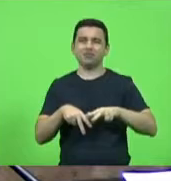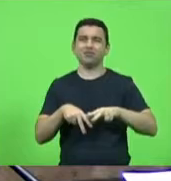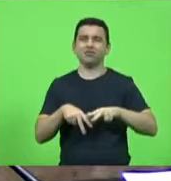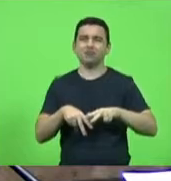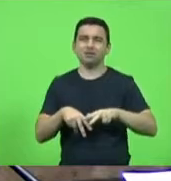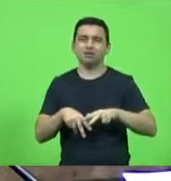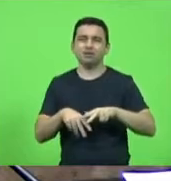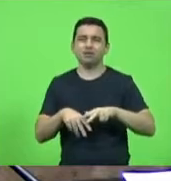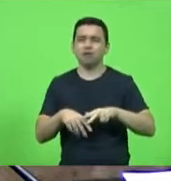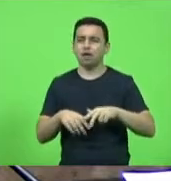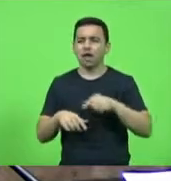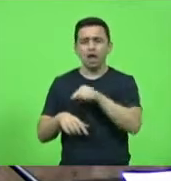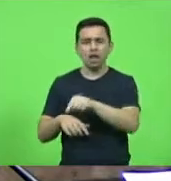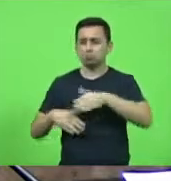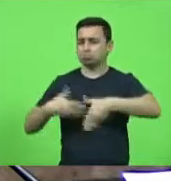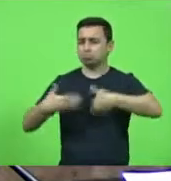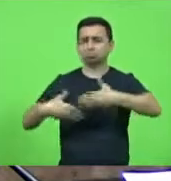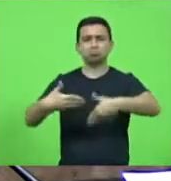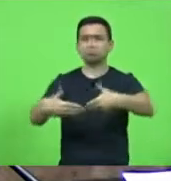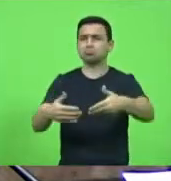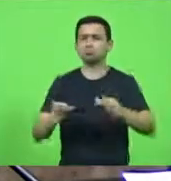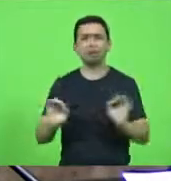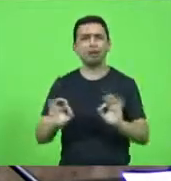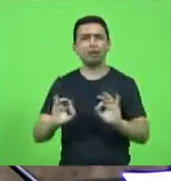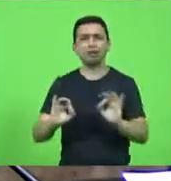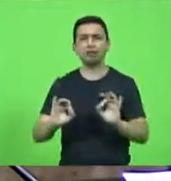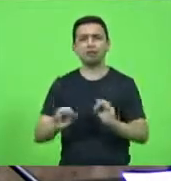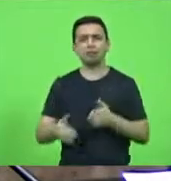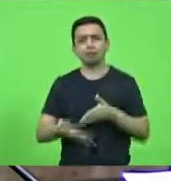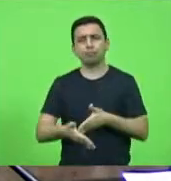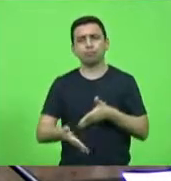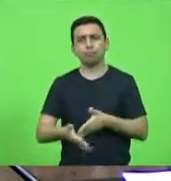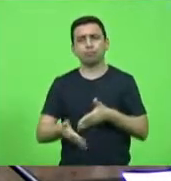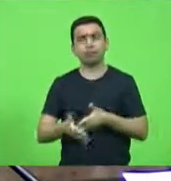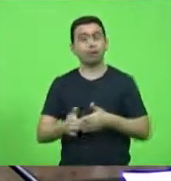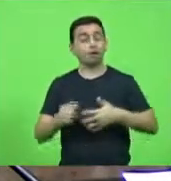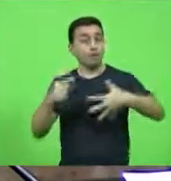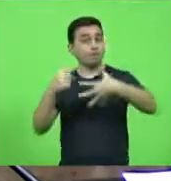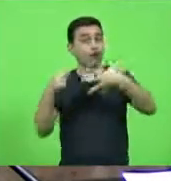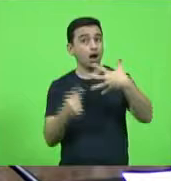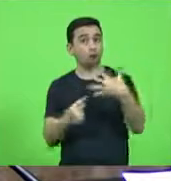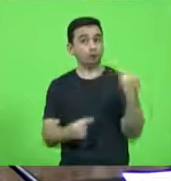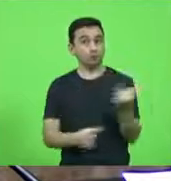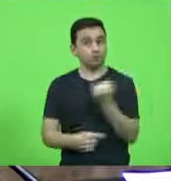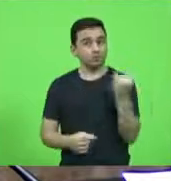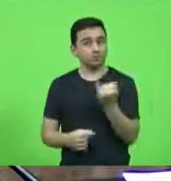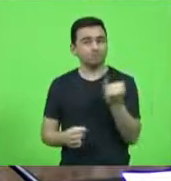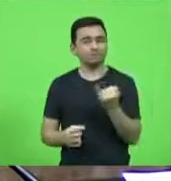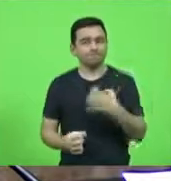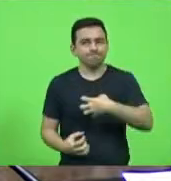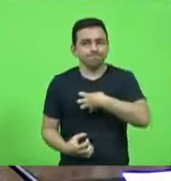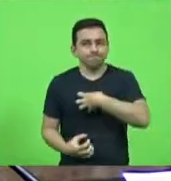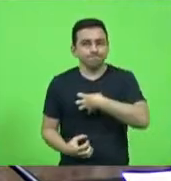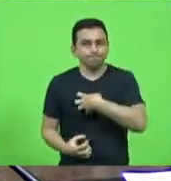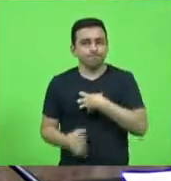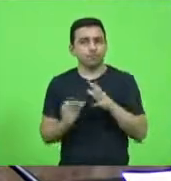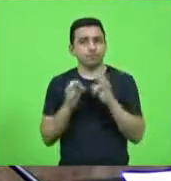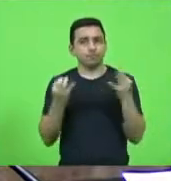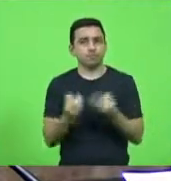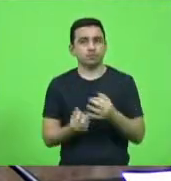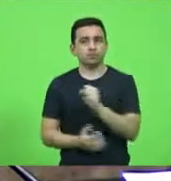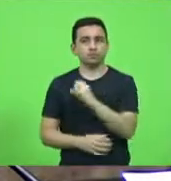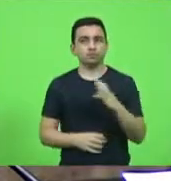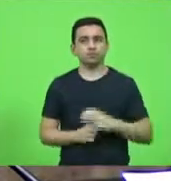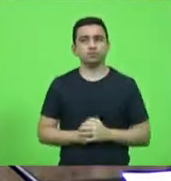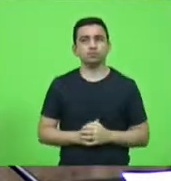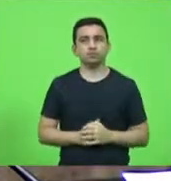Constituição, que não anda. E essa pauta é extremamente importante e sensível à família catarinense. Não anda.